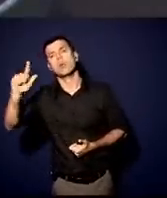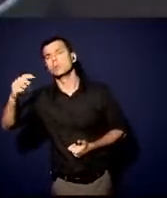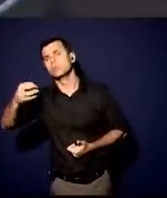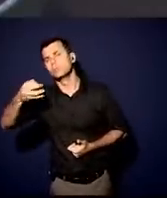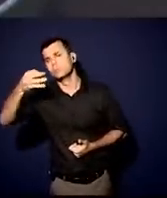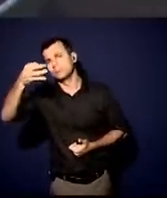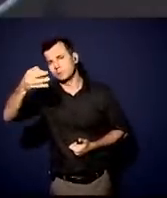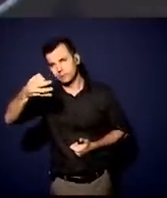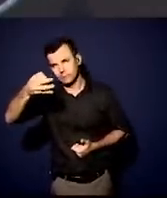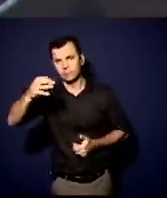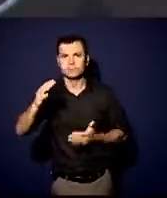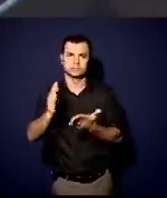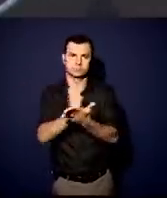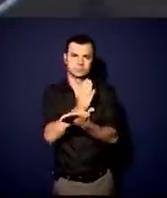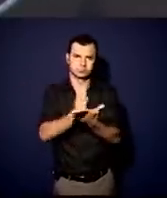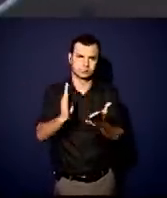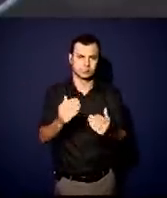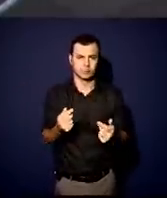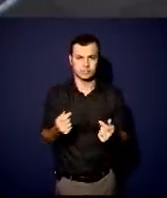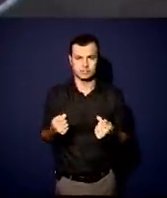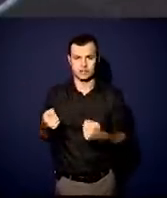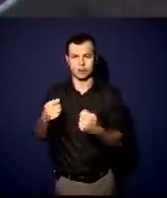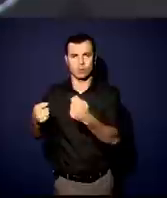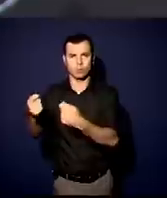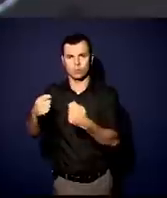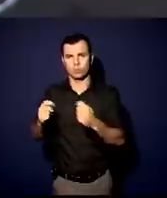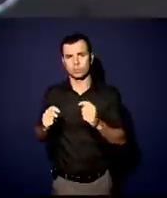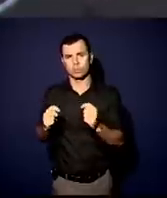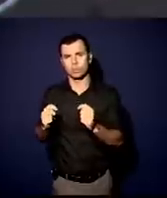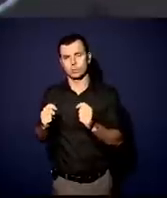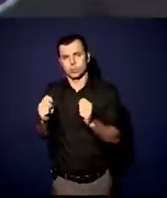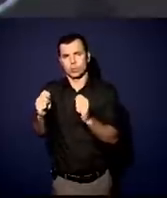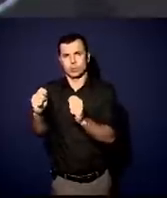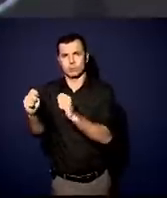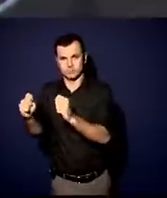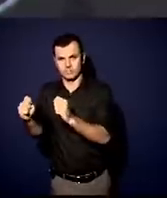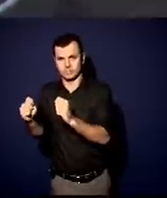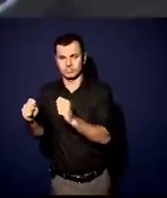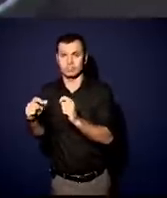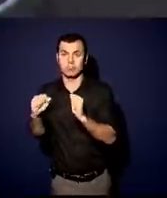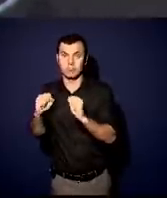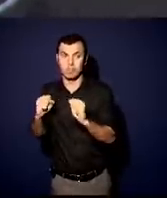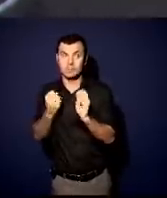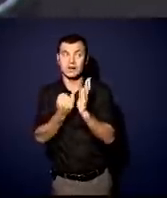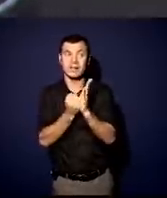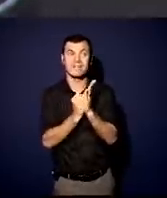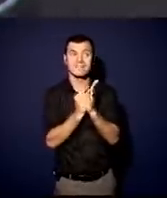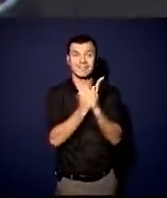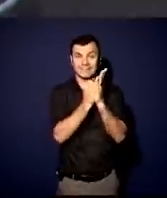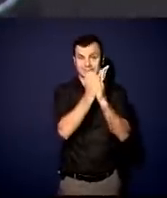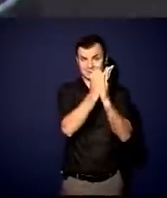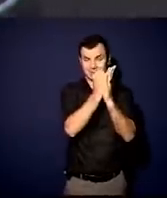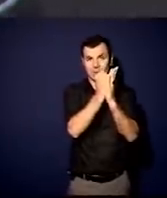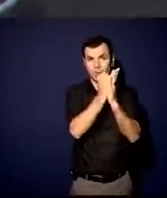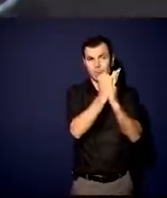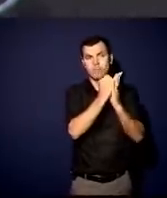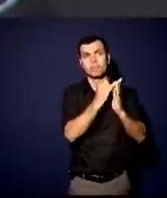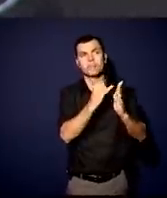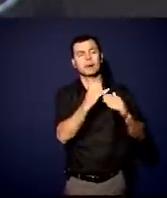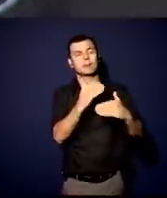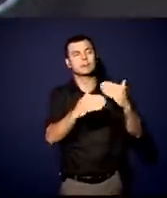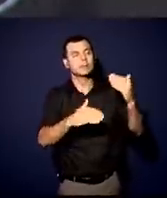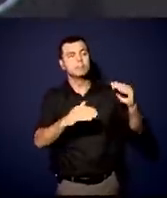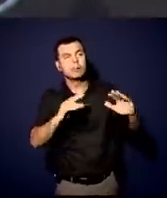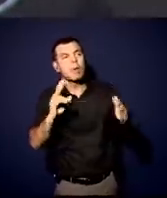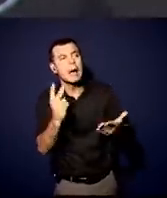para economias emergentes é que a gente teria choques assimétricos na inflação então a inflação tá lá e de repente bom